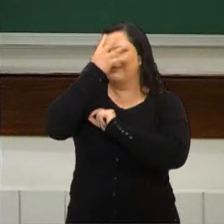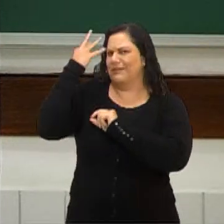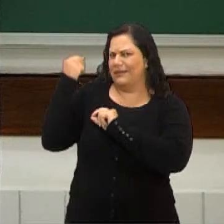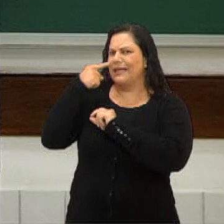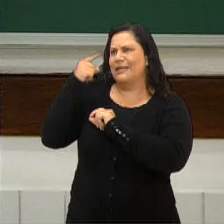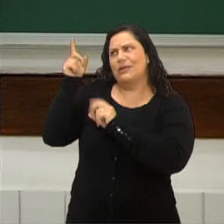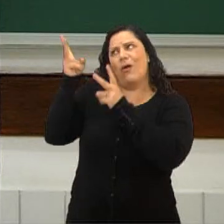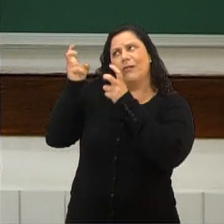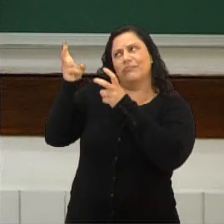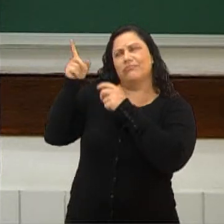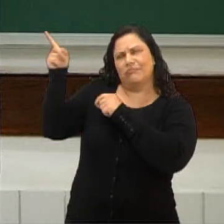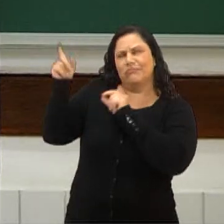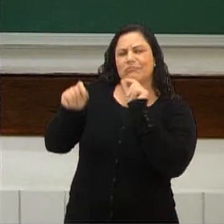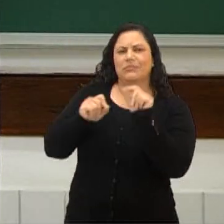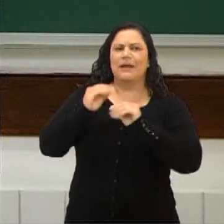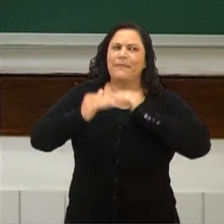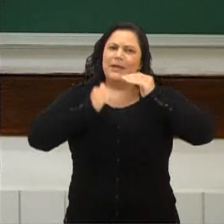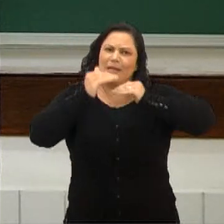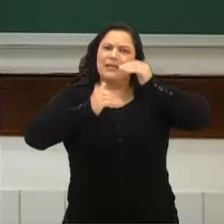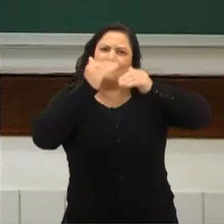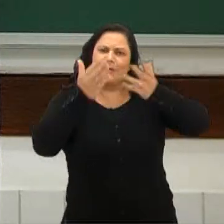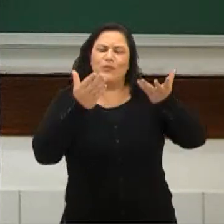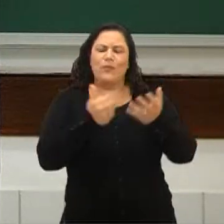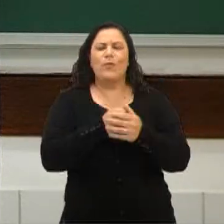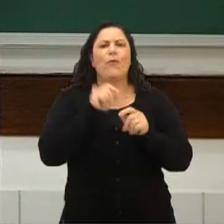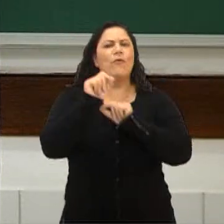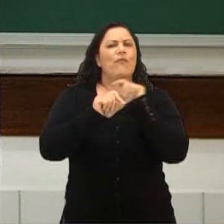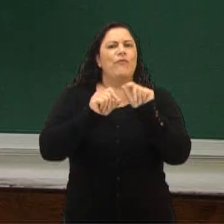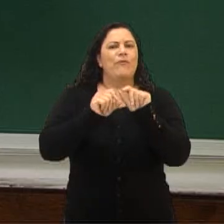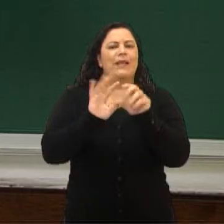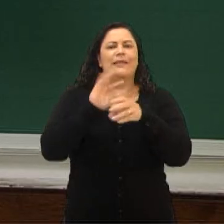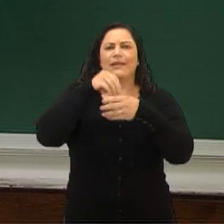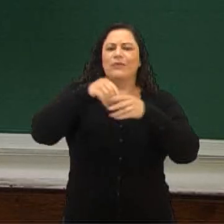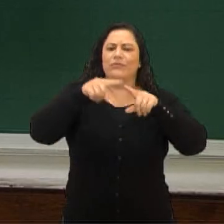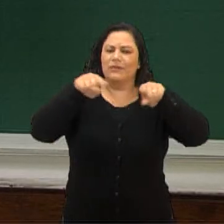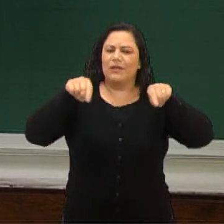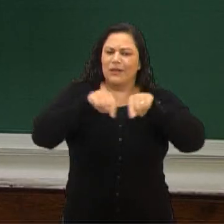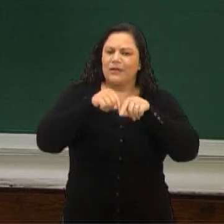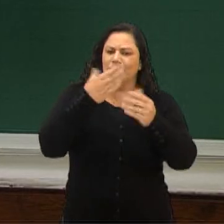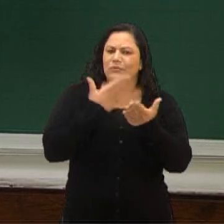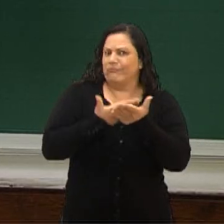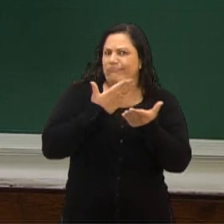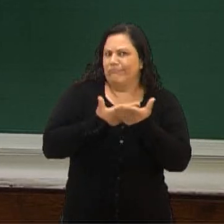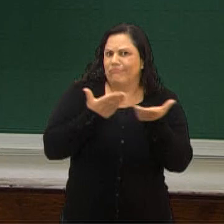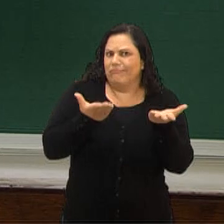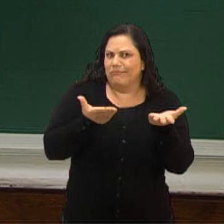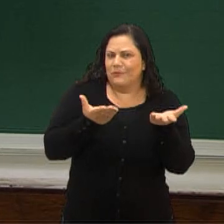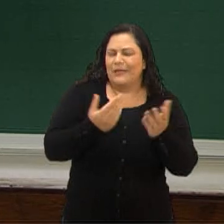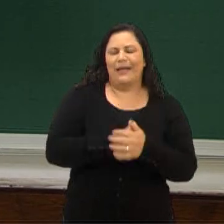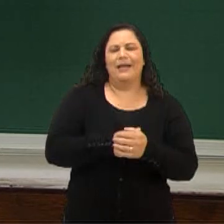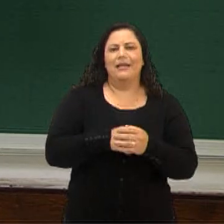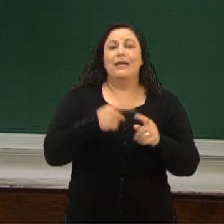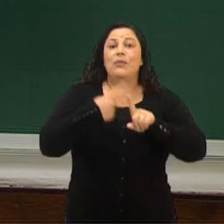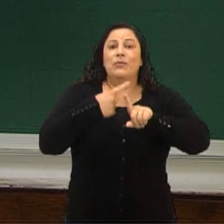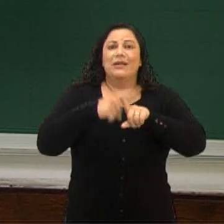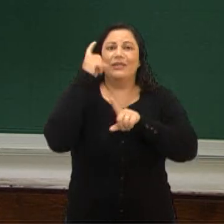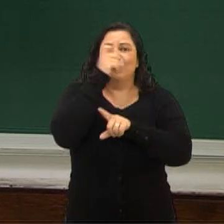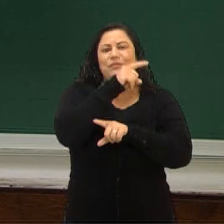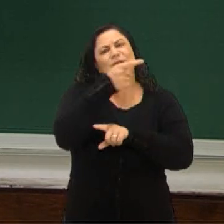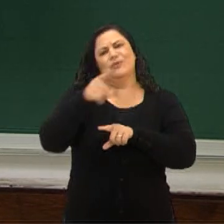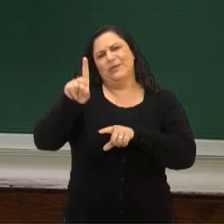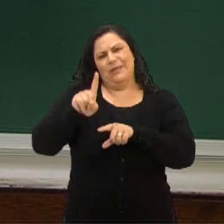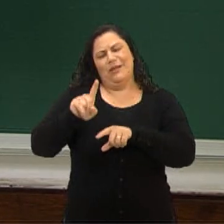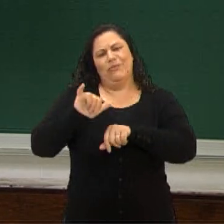desenvolver dentro da sua sala, dentro em casa, porque não são obras tão difíceis de se reproduzir, se você sabe pegar a técnica, né,